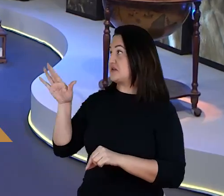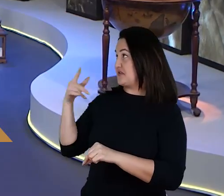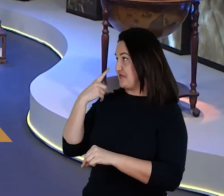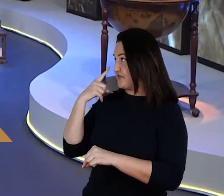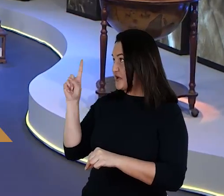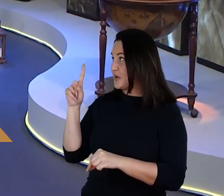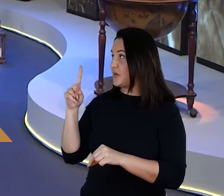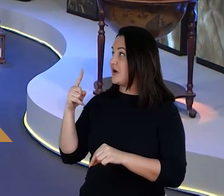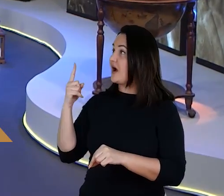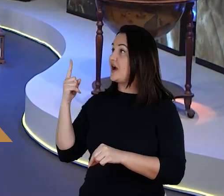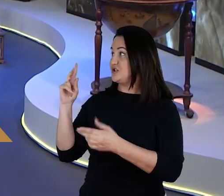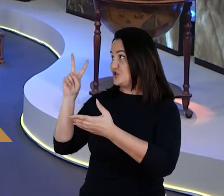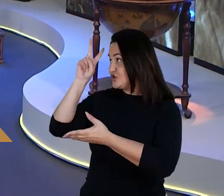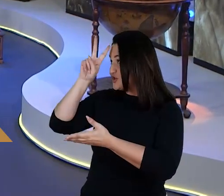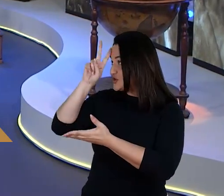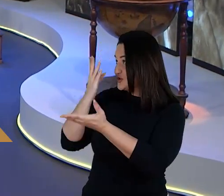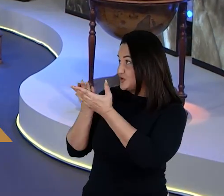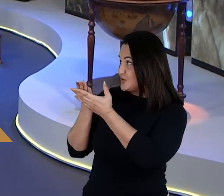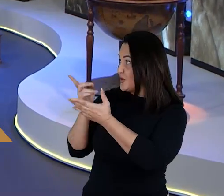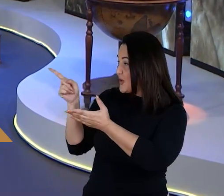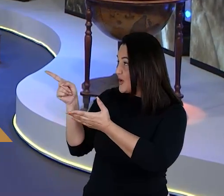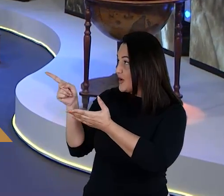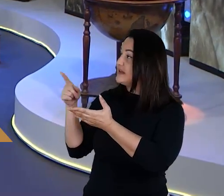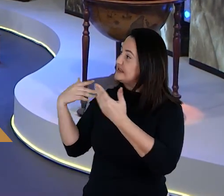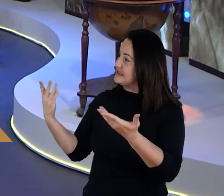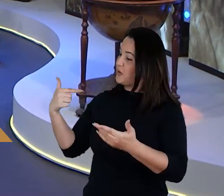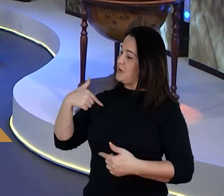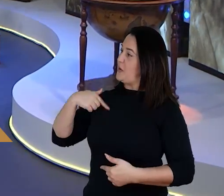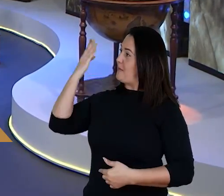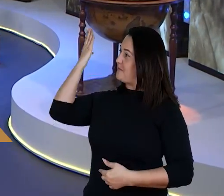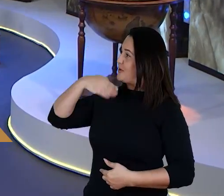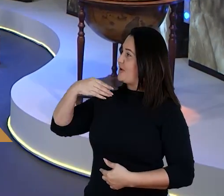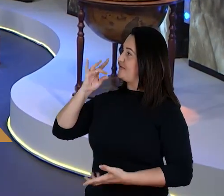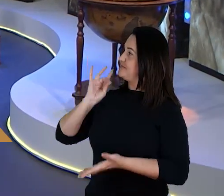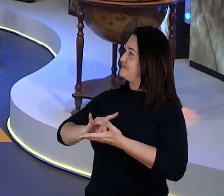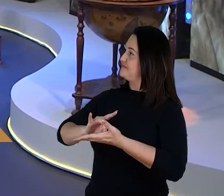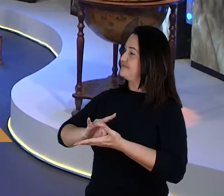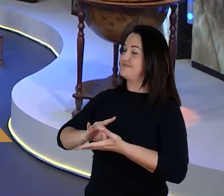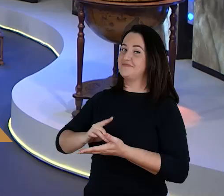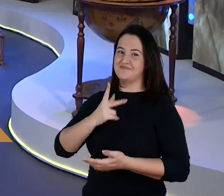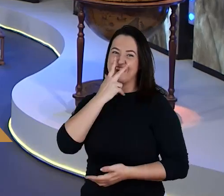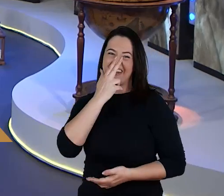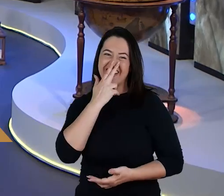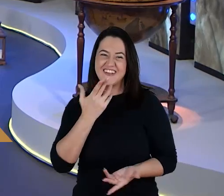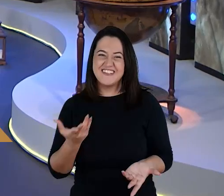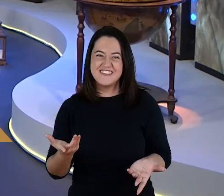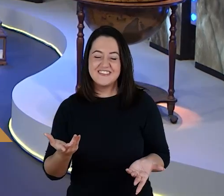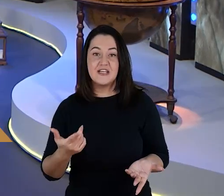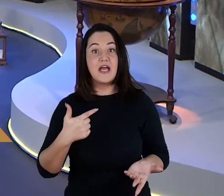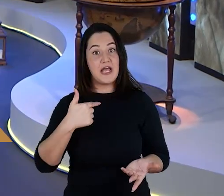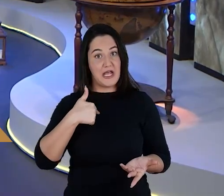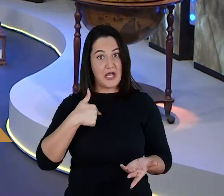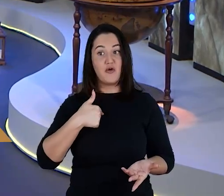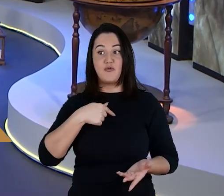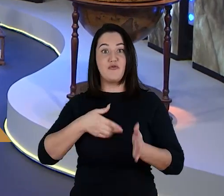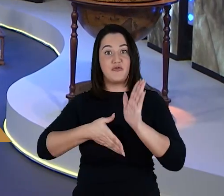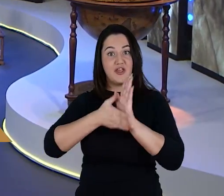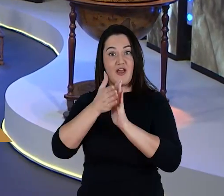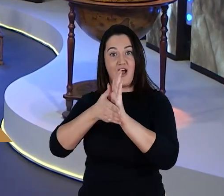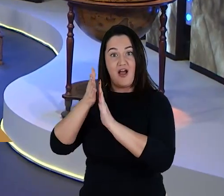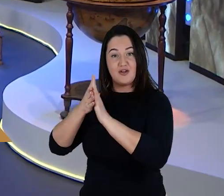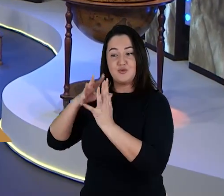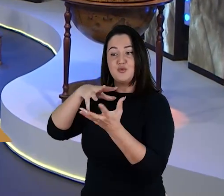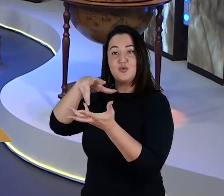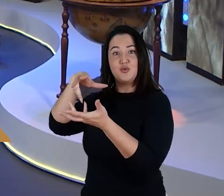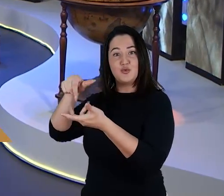viu aquilo que eu disse? Aquilo que você estudou realmente aconteceu de verdade. É isto que eu vejo nos artefatos